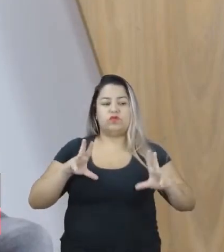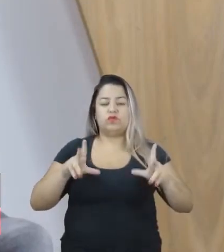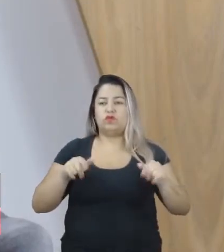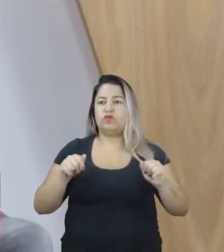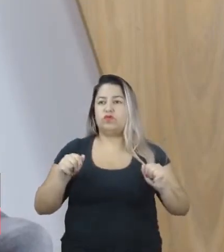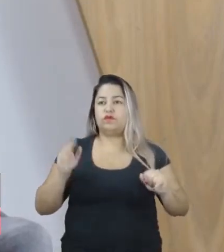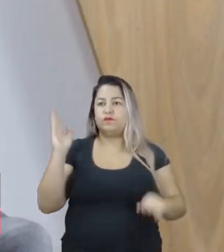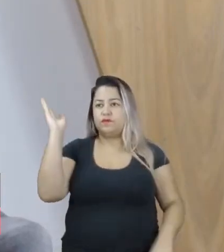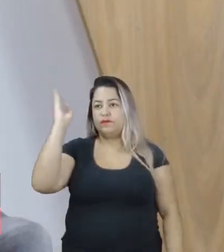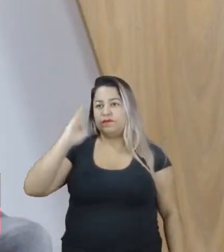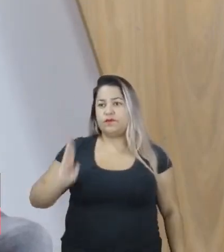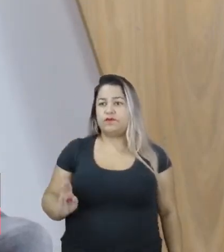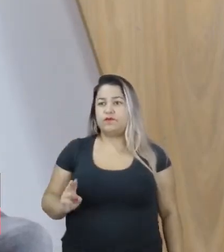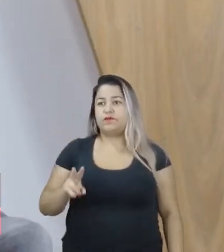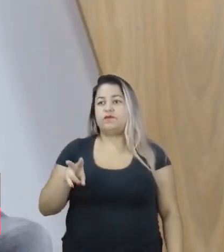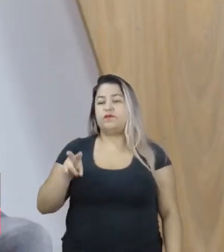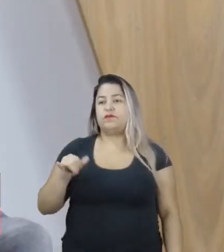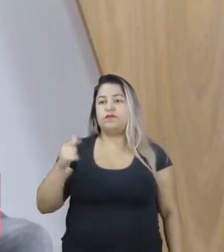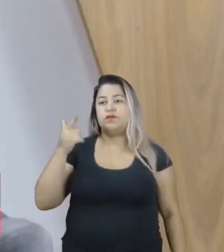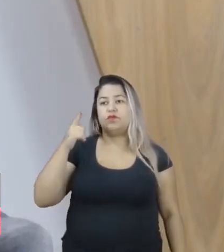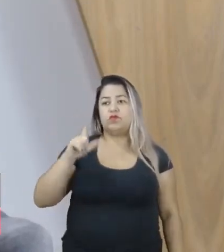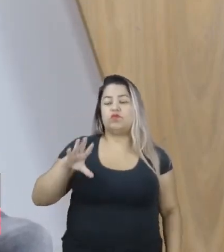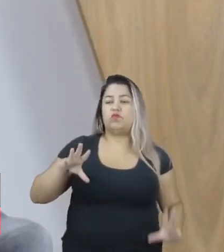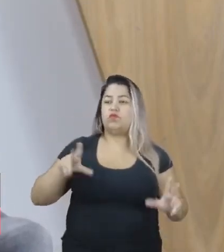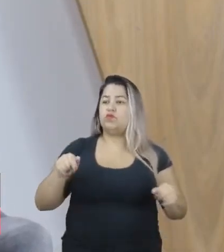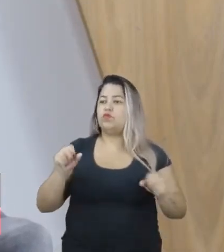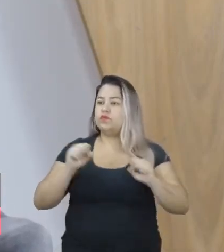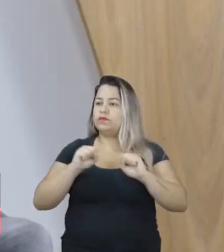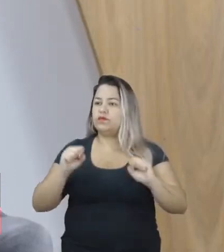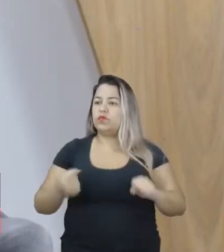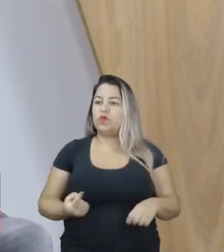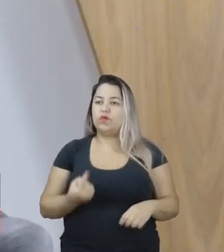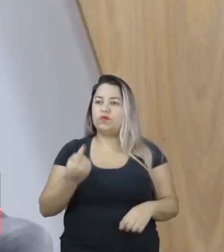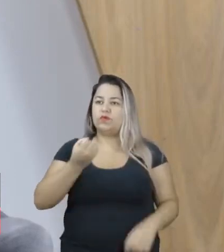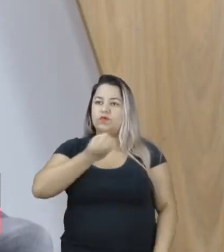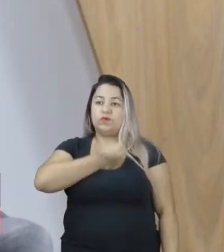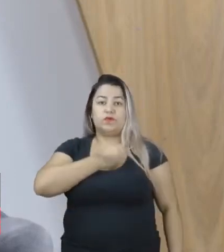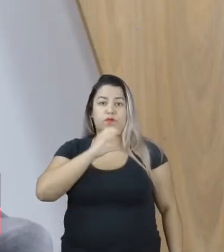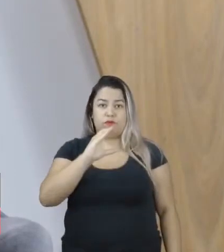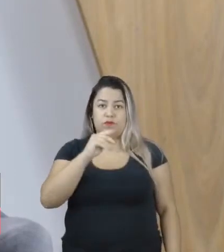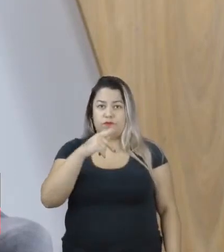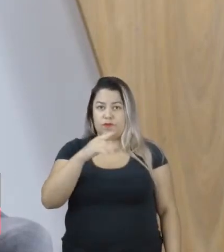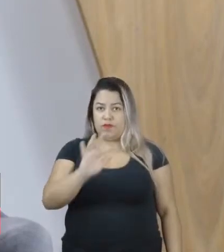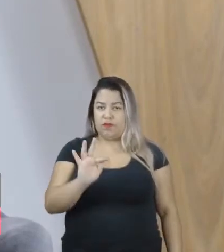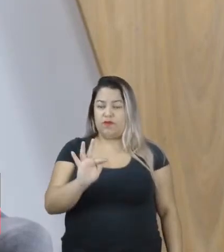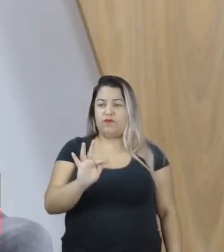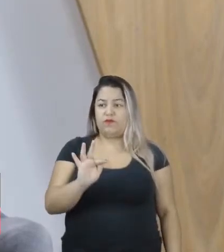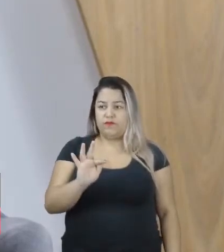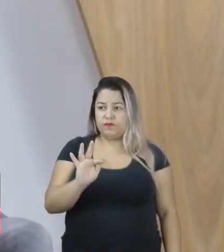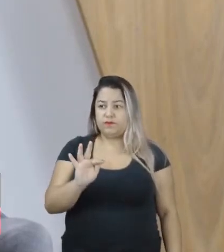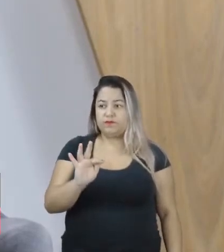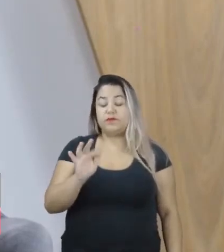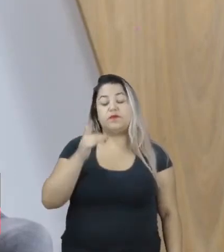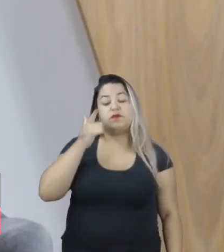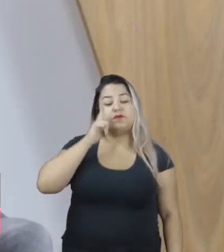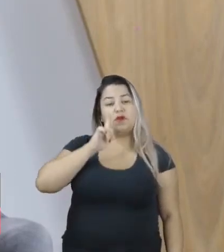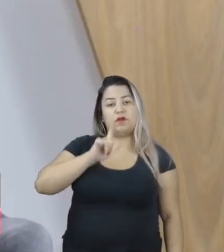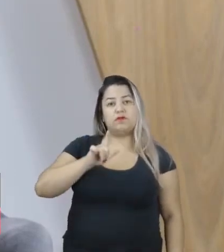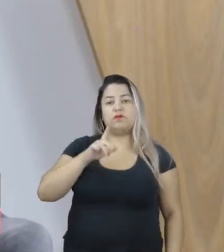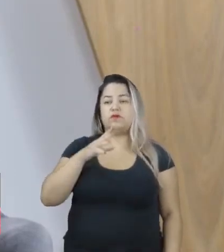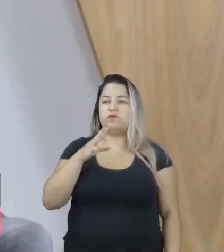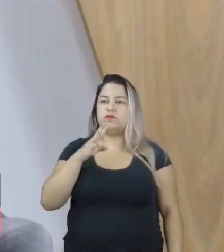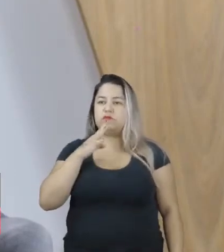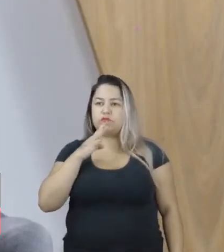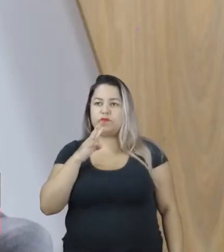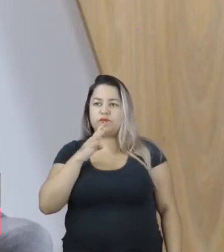todos os brasileiros com essa carteira, a gente vai conseguir integrar todos esses sistemas num único número que é o CPF. E assim a gente vai conseguir conhecer melhor a